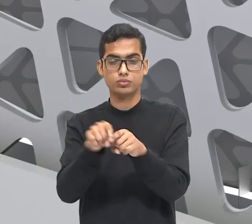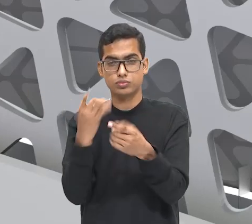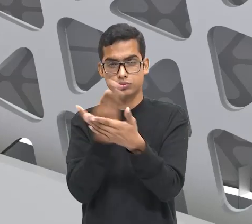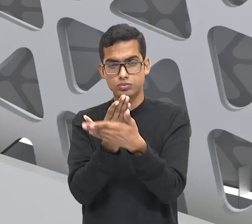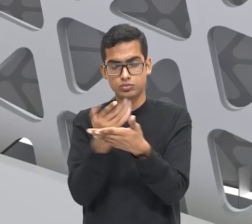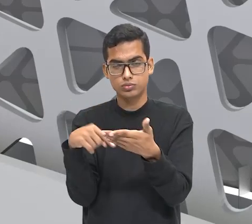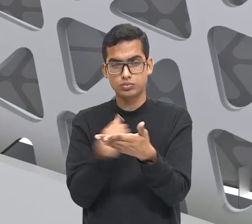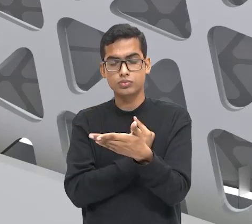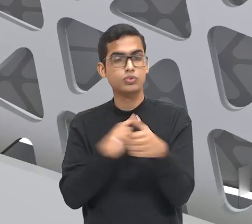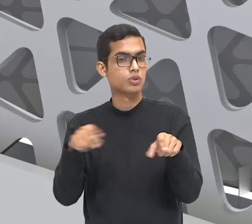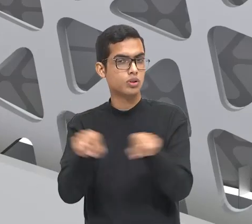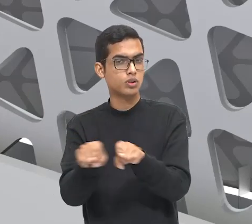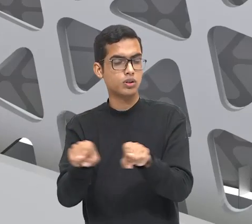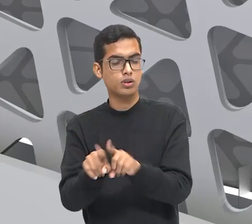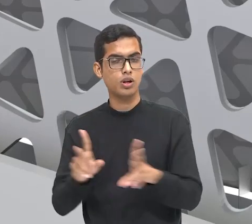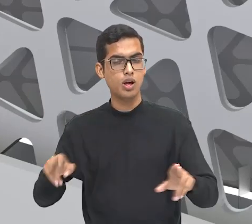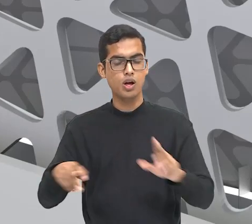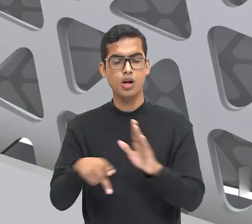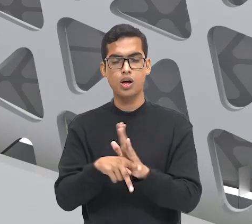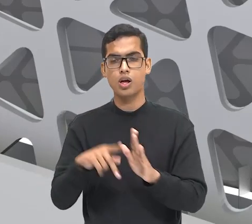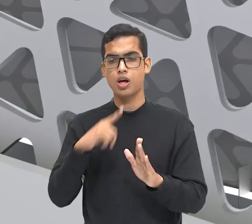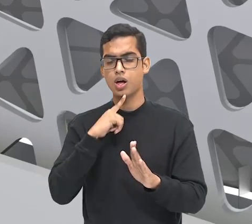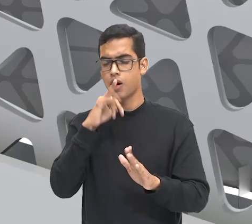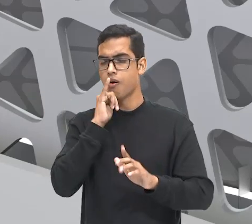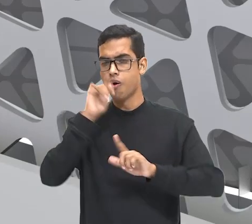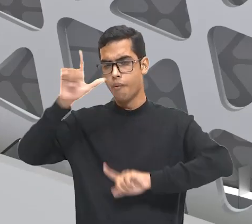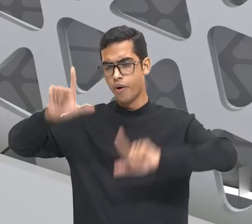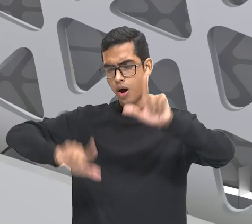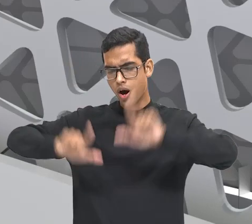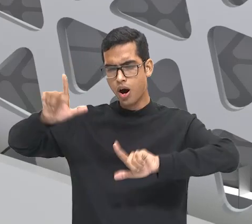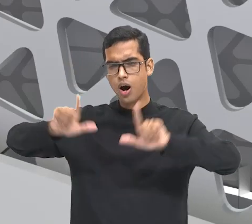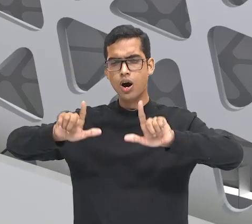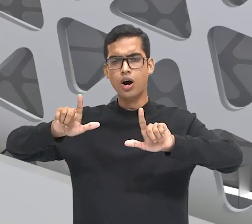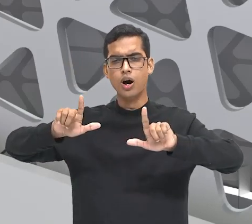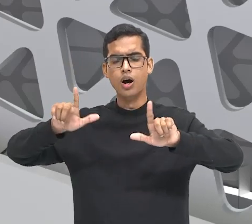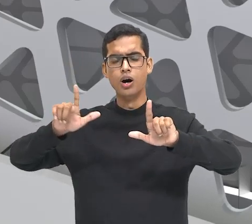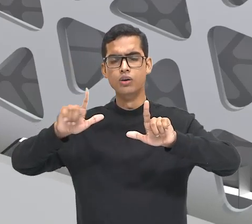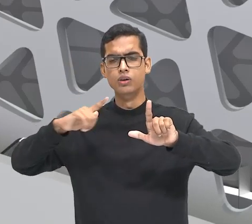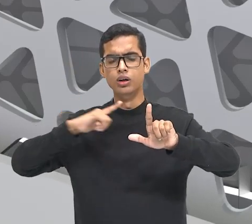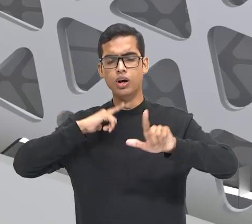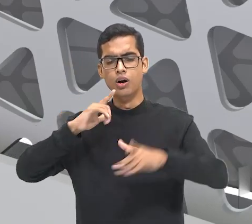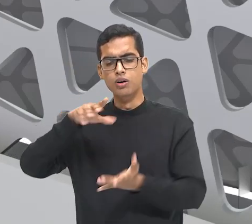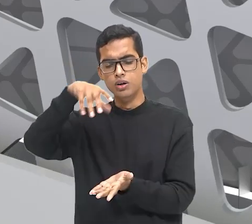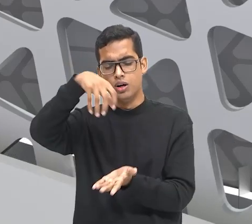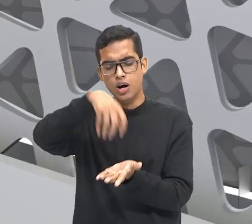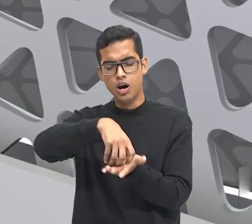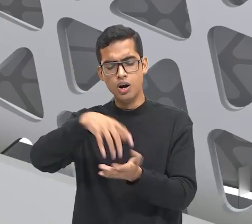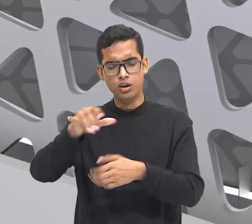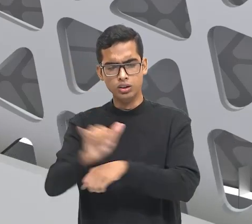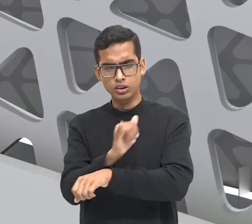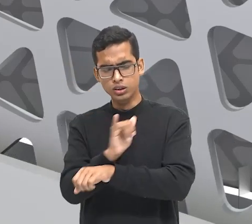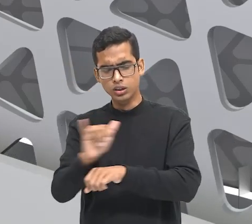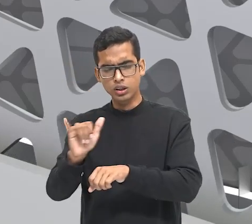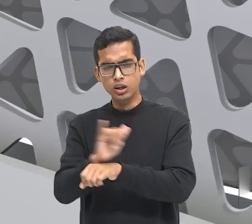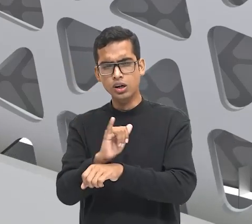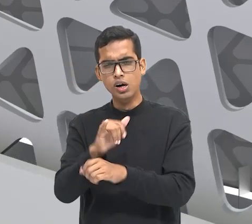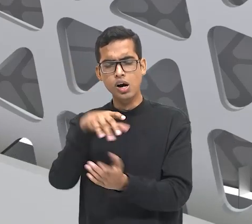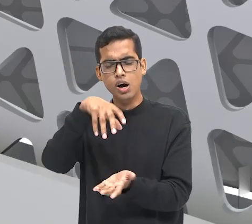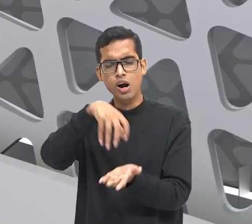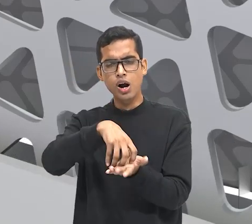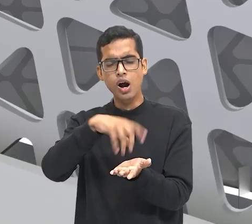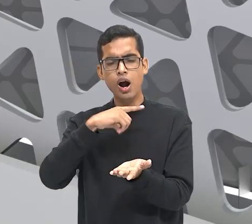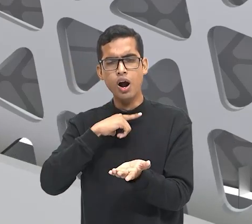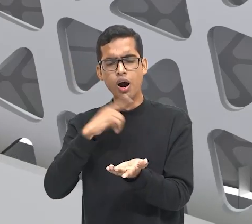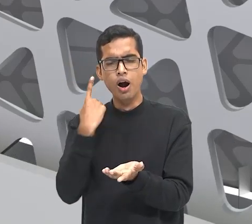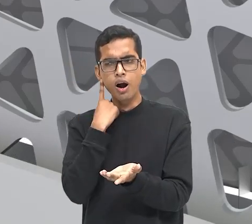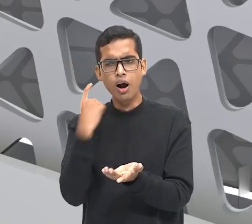aulas, né? A gente tem ali uma transmissão que acontece a partir de um ponto estratégico. Desse ponto ela vai para um